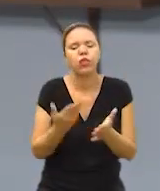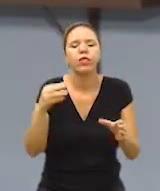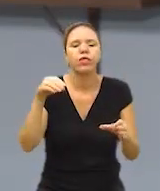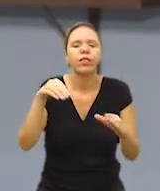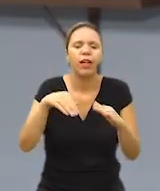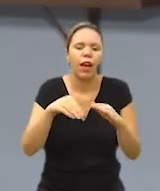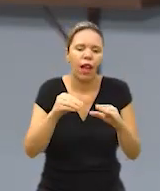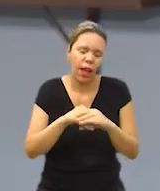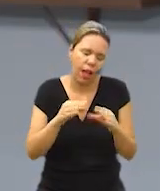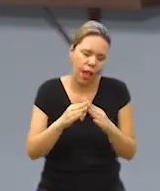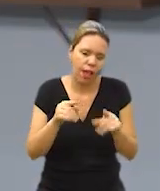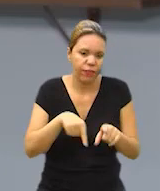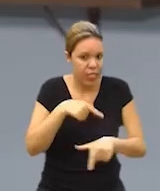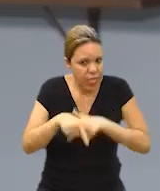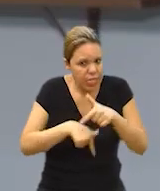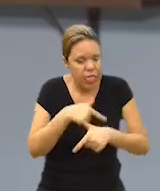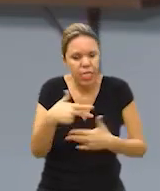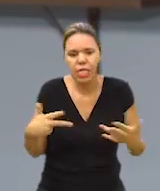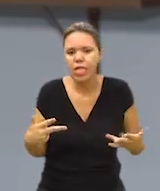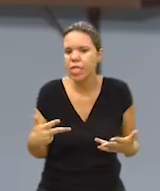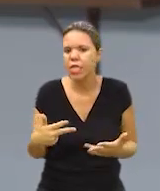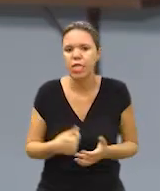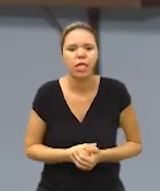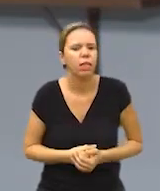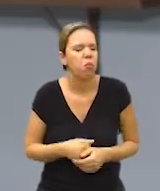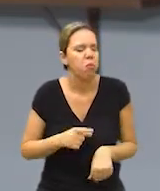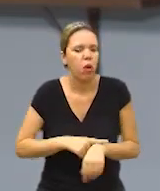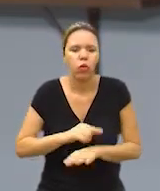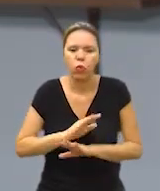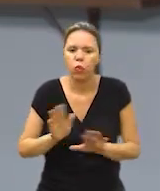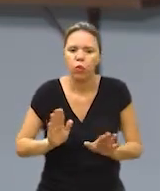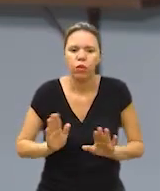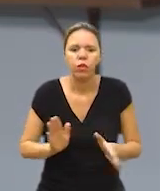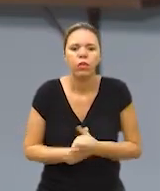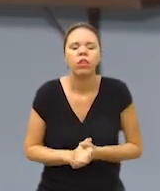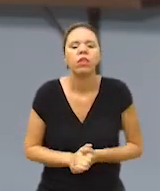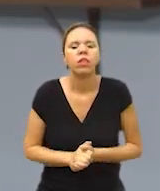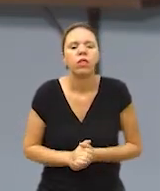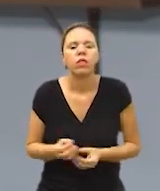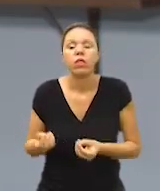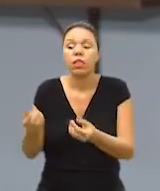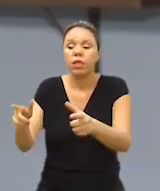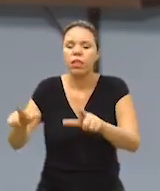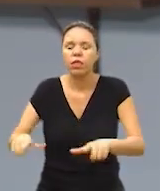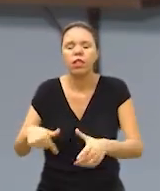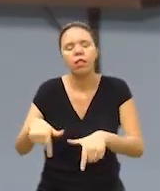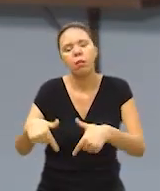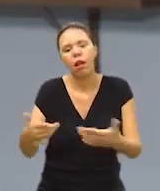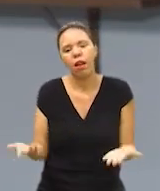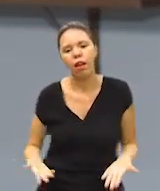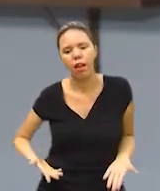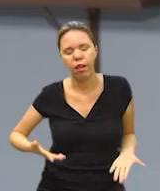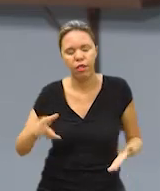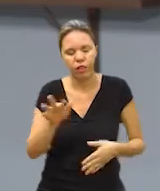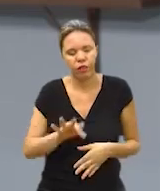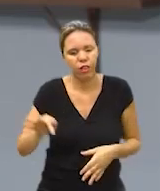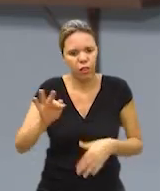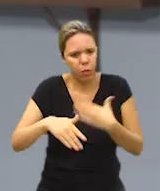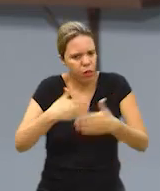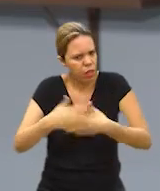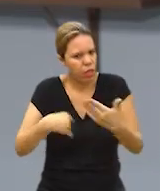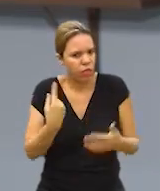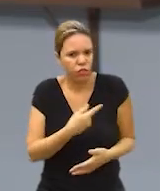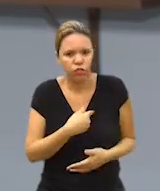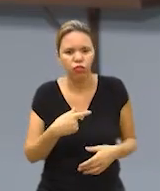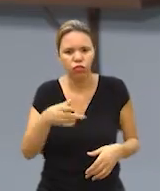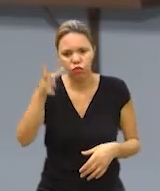casa, fazia os trabalhos, não deixava em momento algum de entregar trabalho. Isso todo é um processo que, se a gente